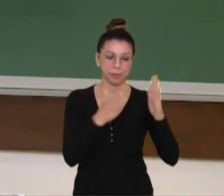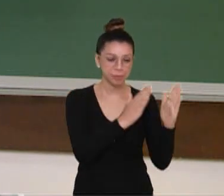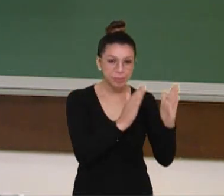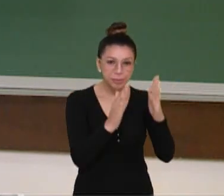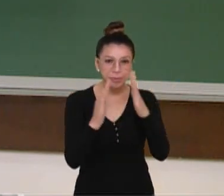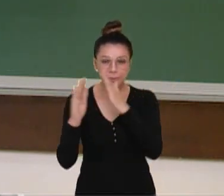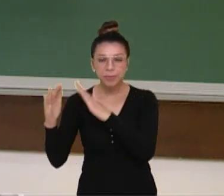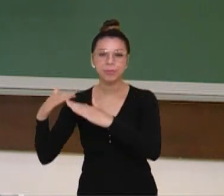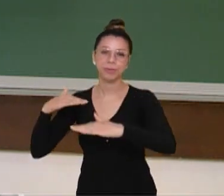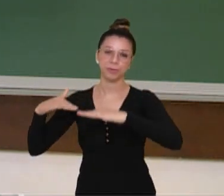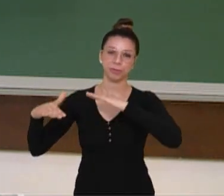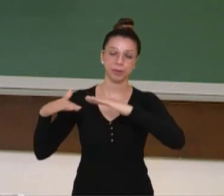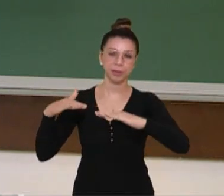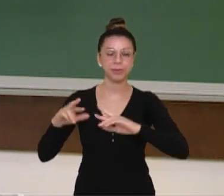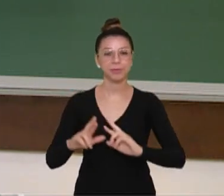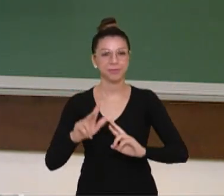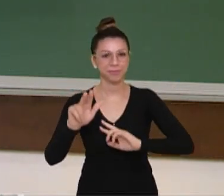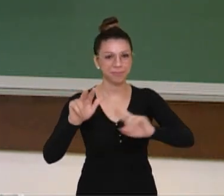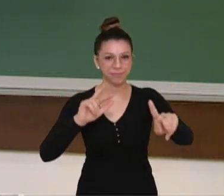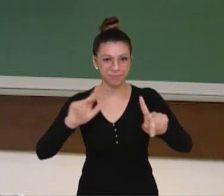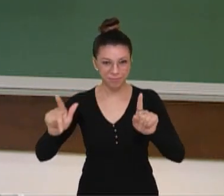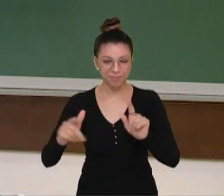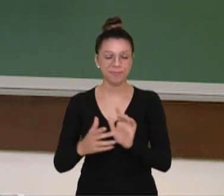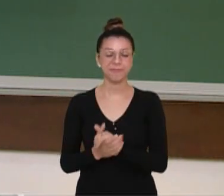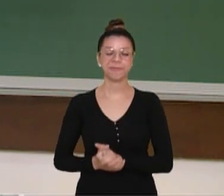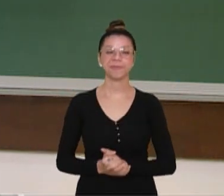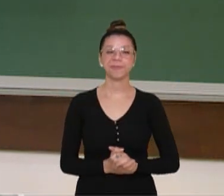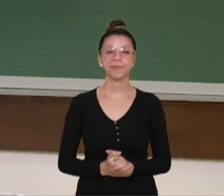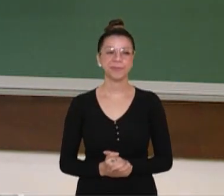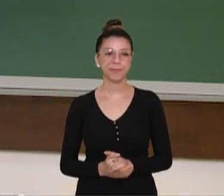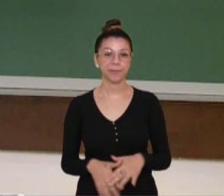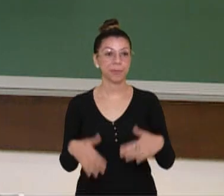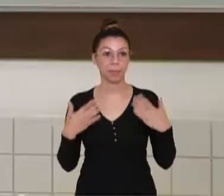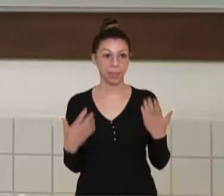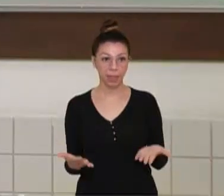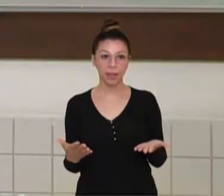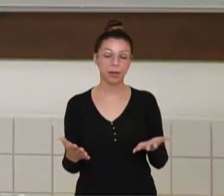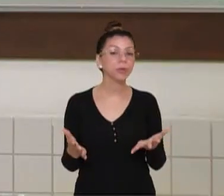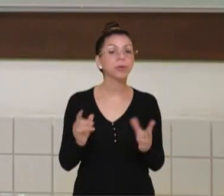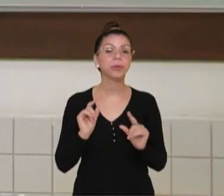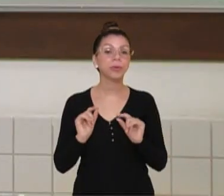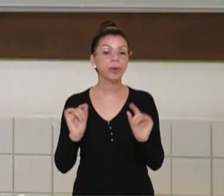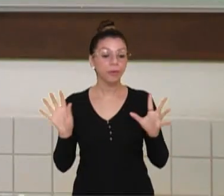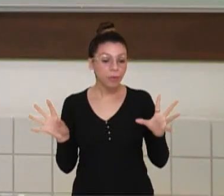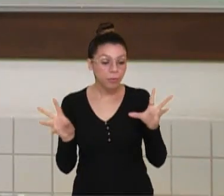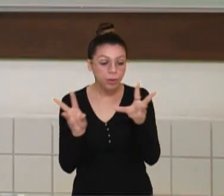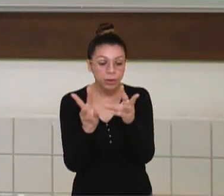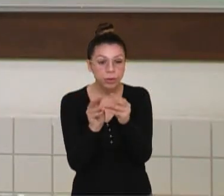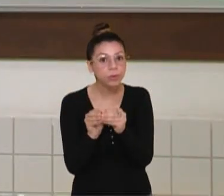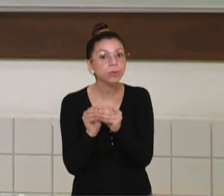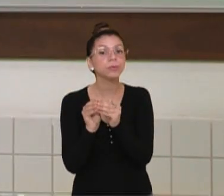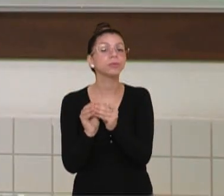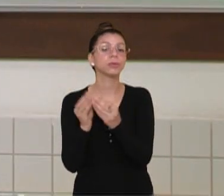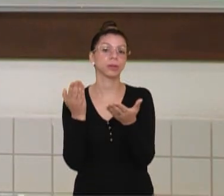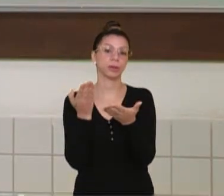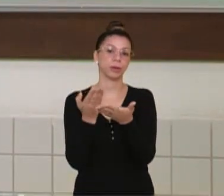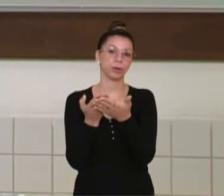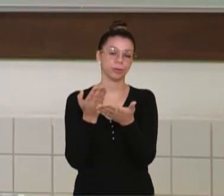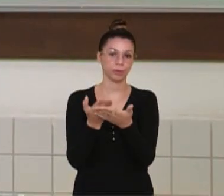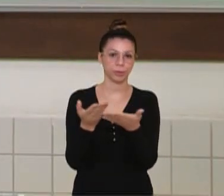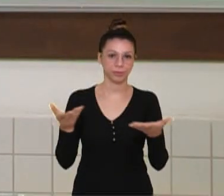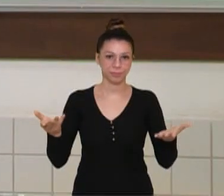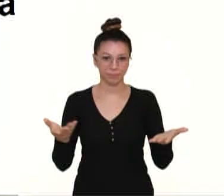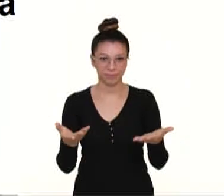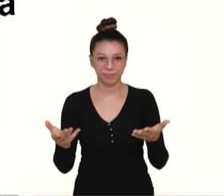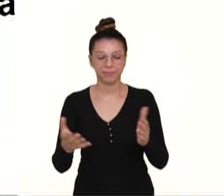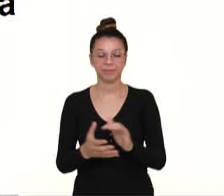de passos diferentes, de movimentos diferentes. Então, vamos retomar aí o que nós vimos na aula de hoje. Então,